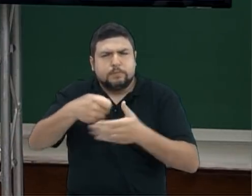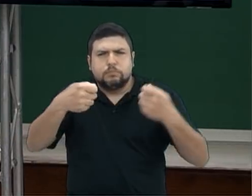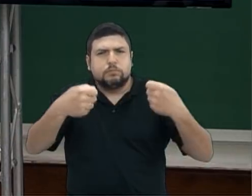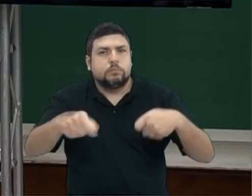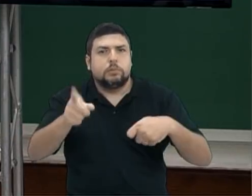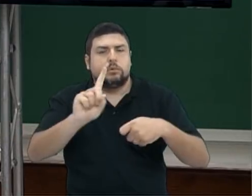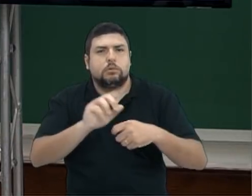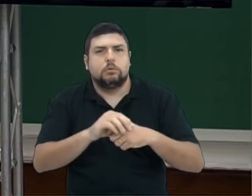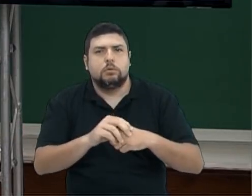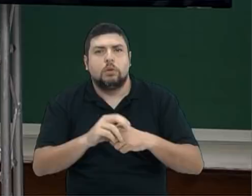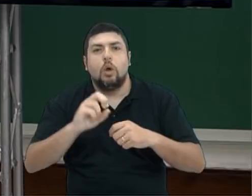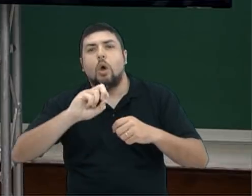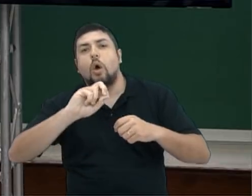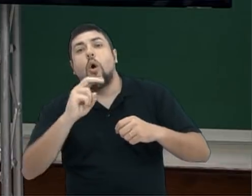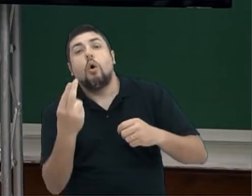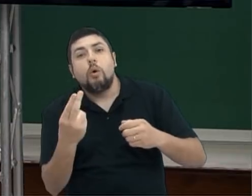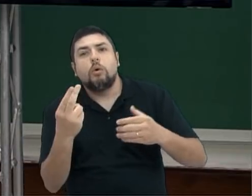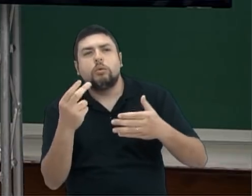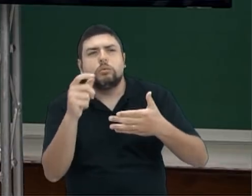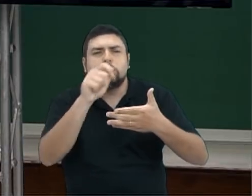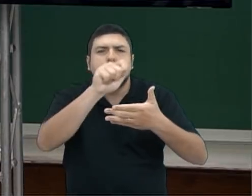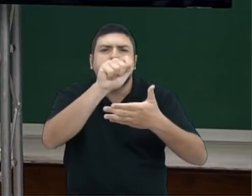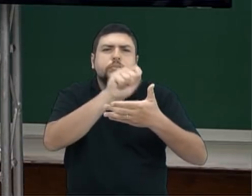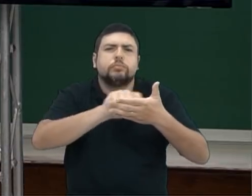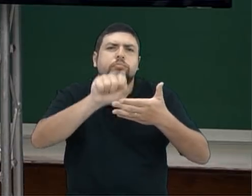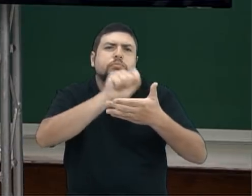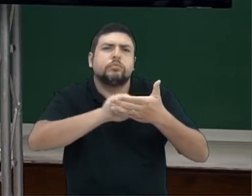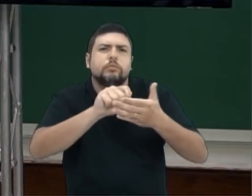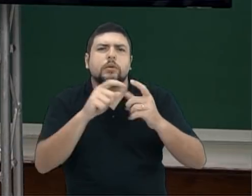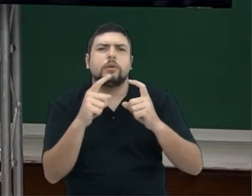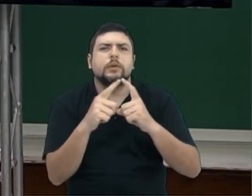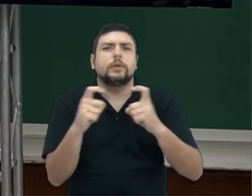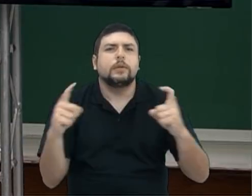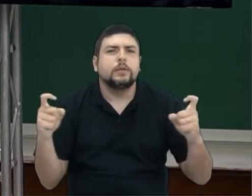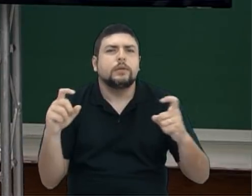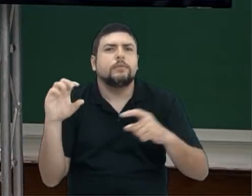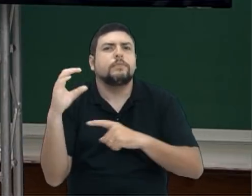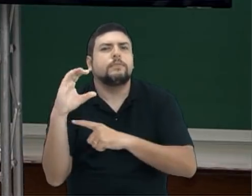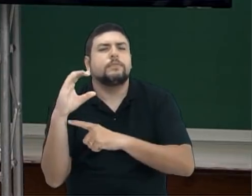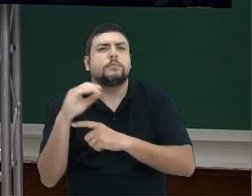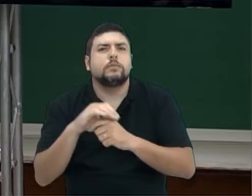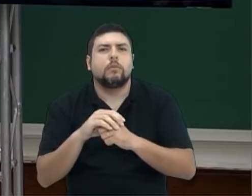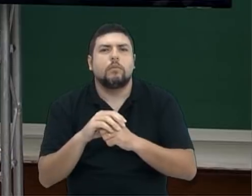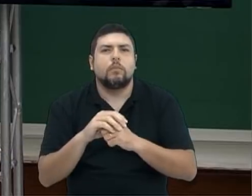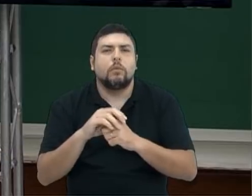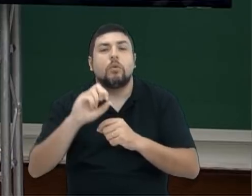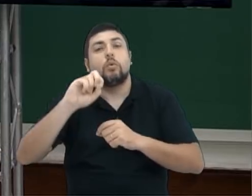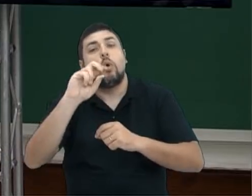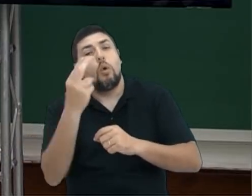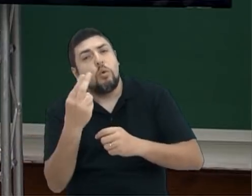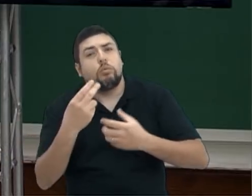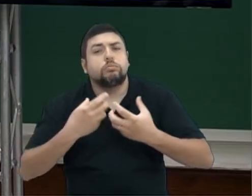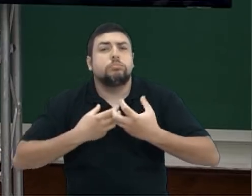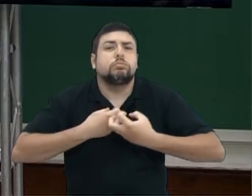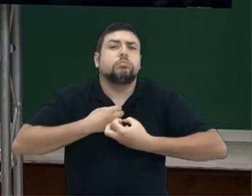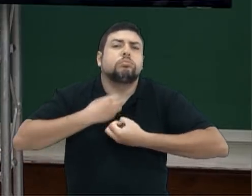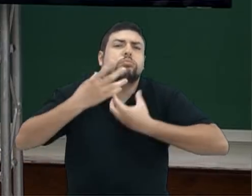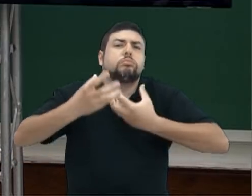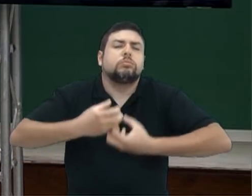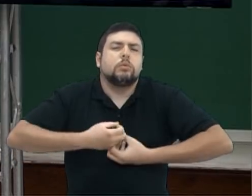ele é científico, parte de uma pesquisa, de um estudo. Ou ainda é poético, usa as